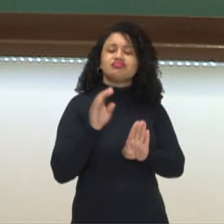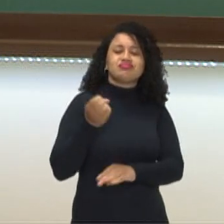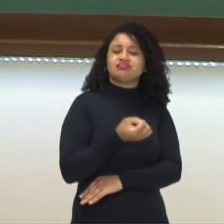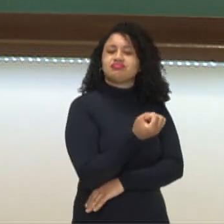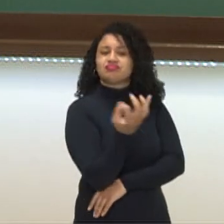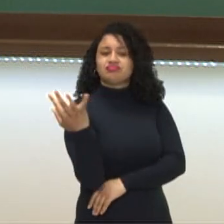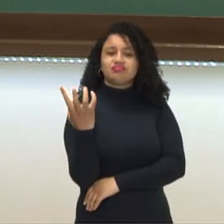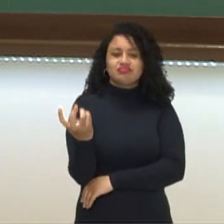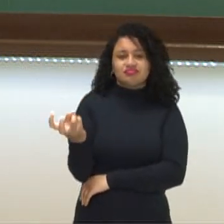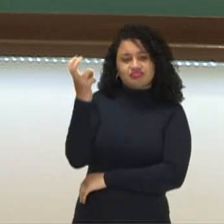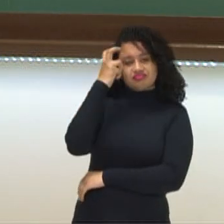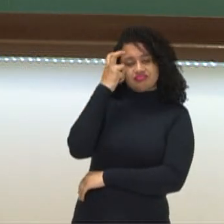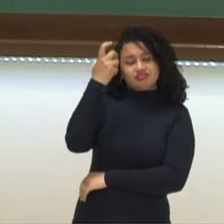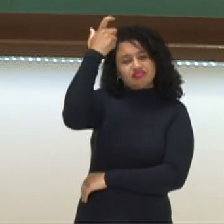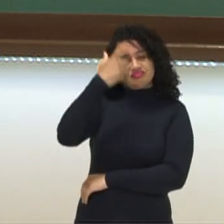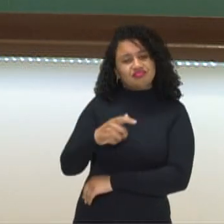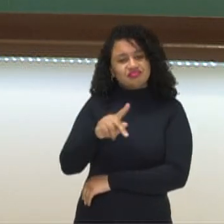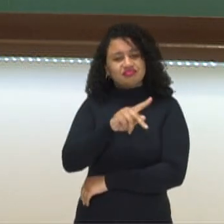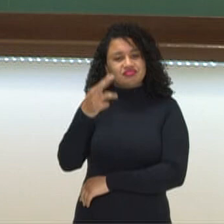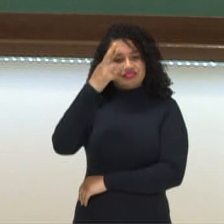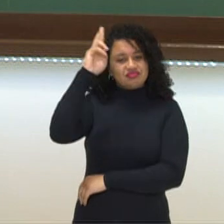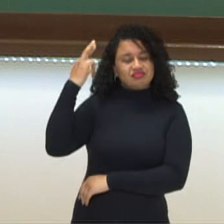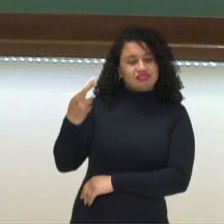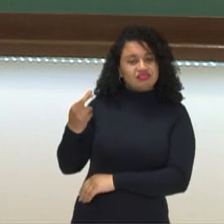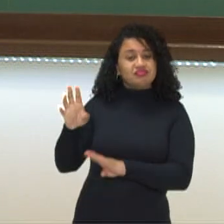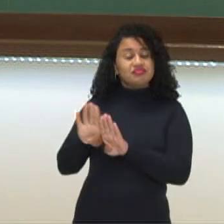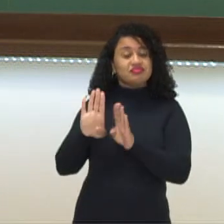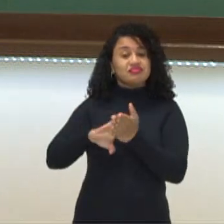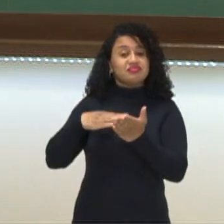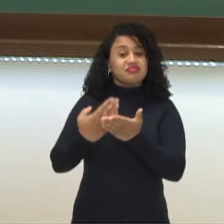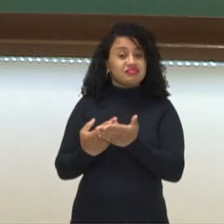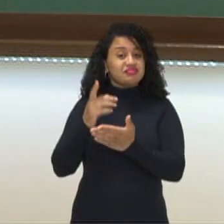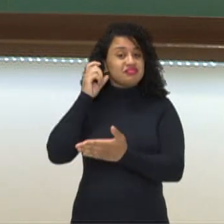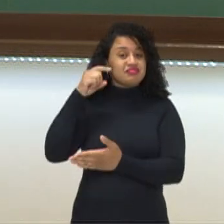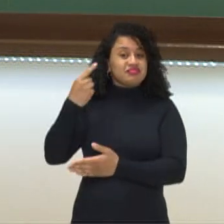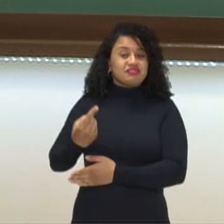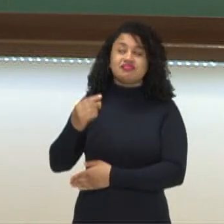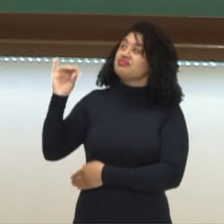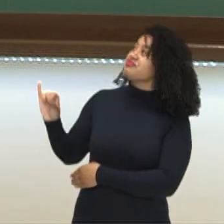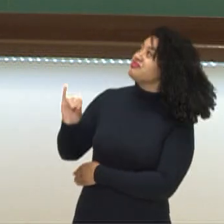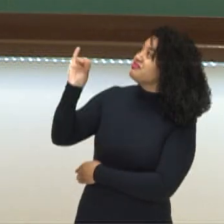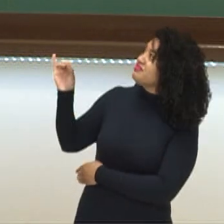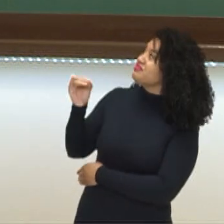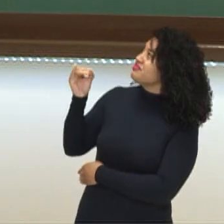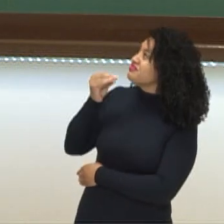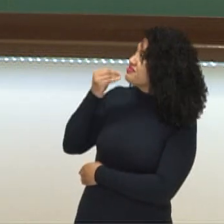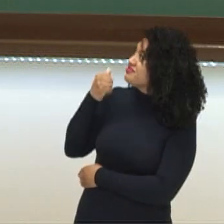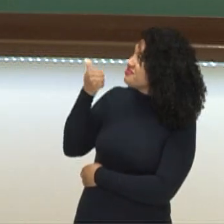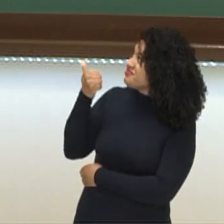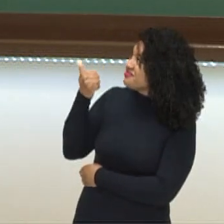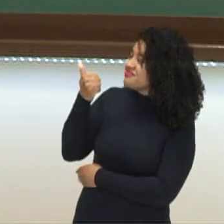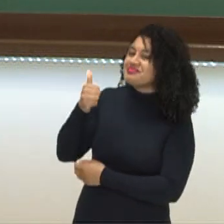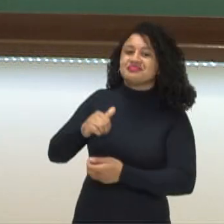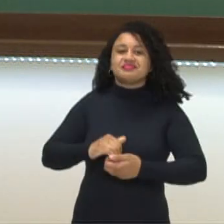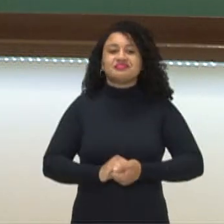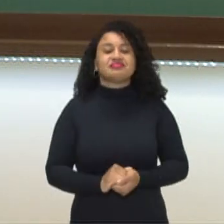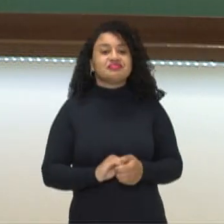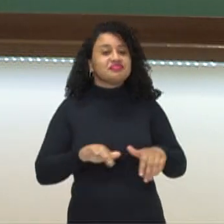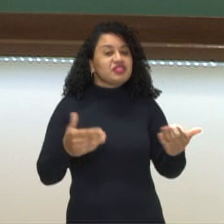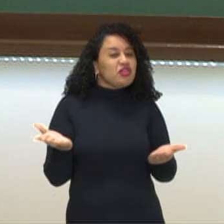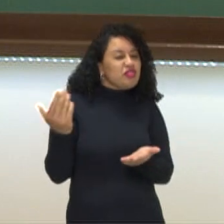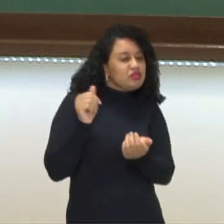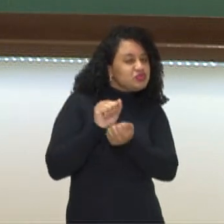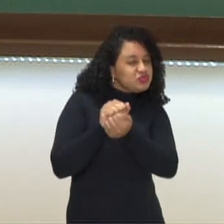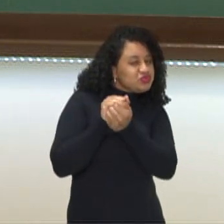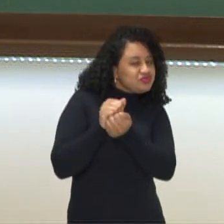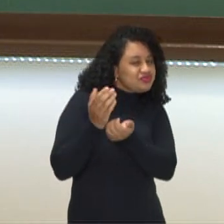cultural. Prof. Rutineia aqui com vocês e a nossa querida intérprete Jéssica aqui com a gente. Oi, Jéssica! Vamos